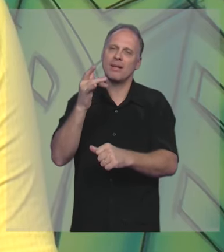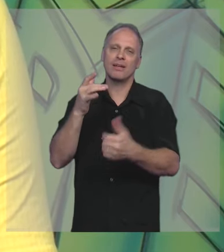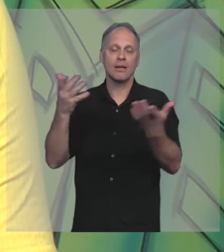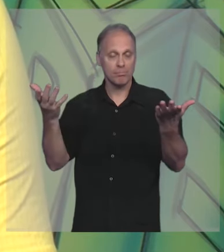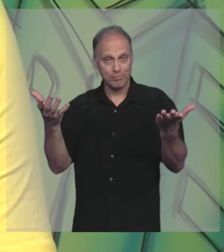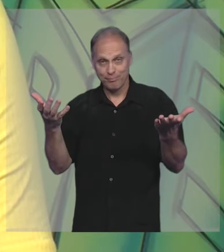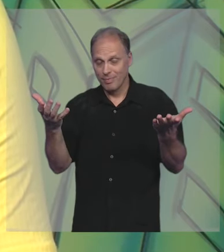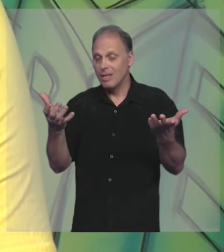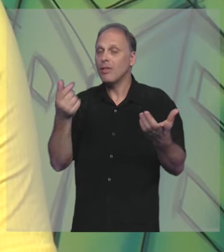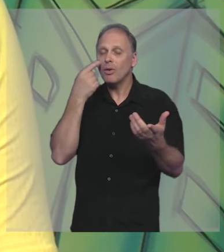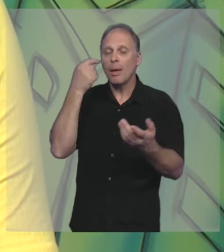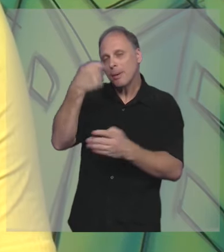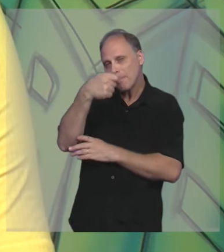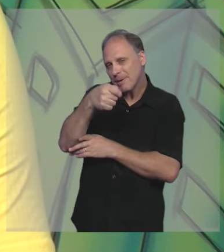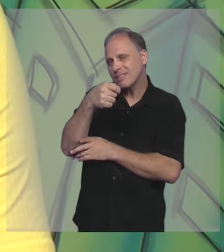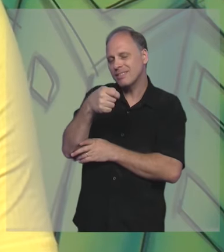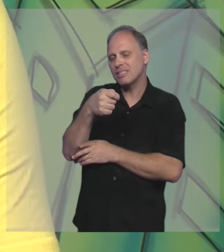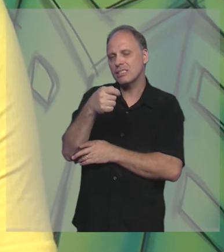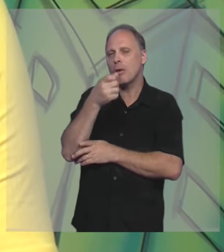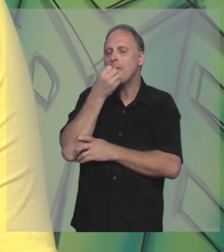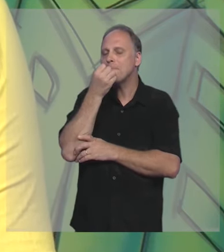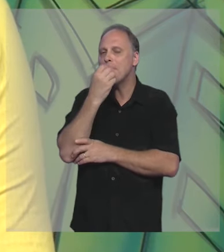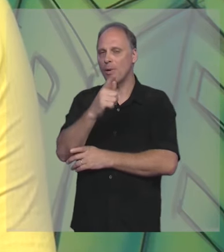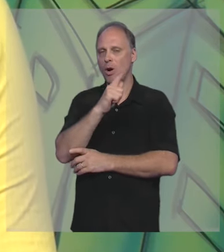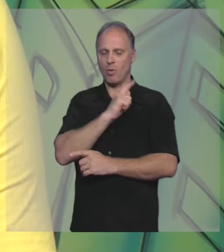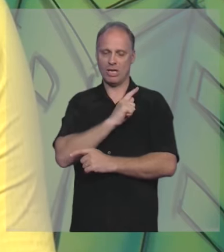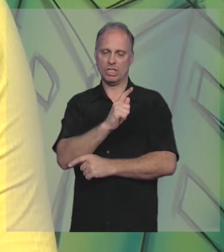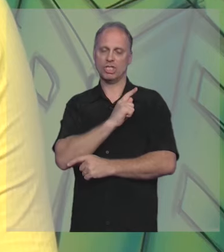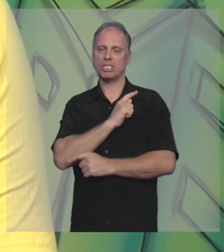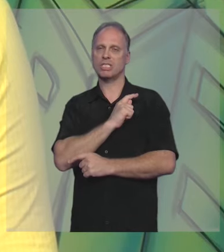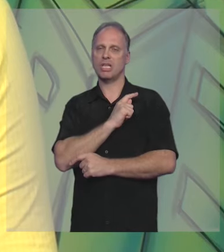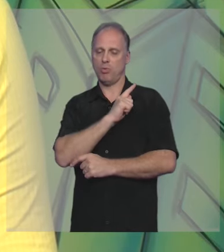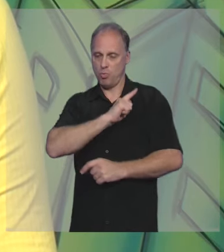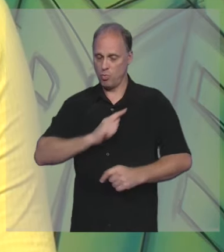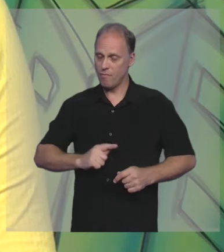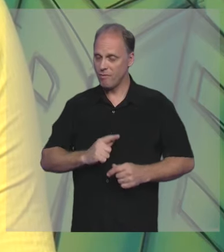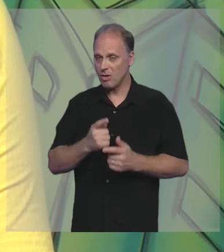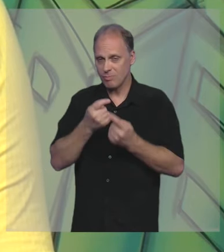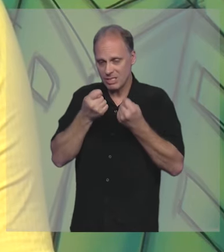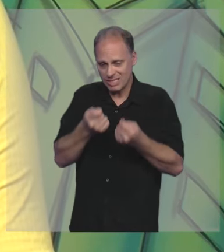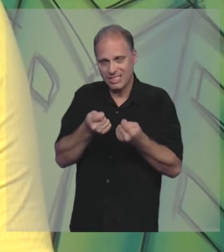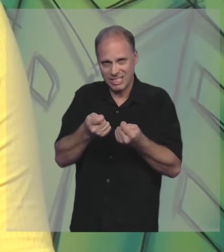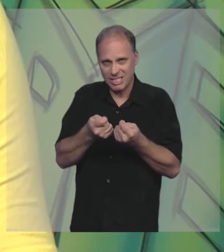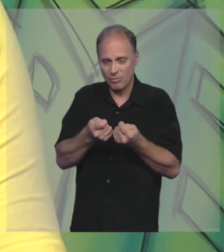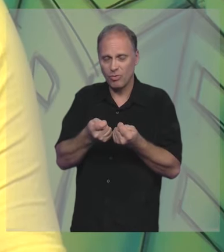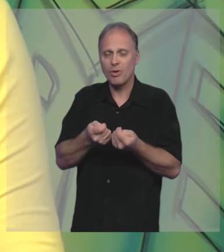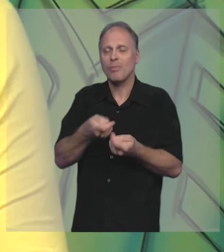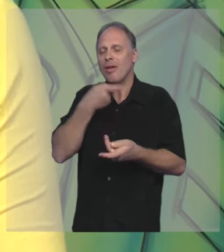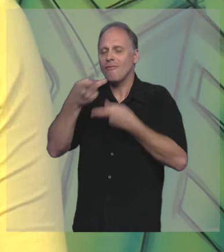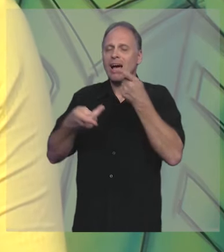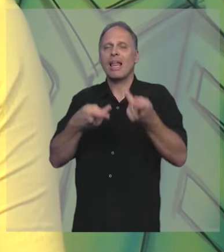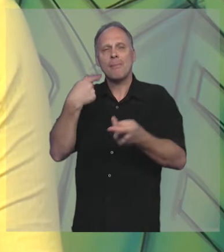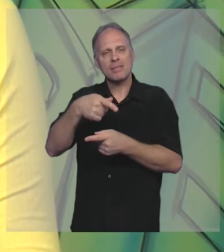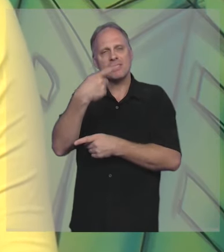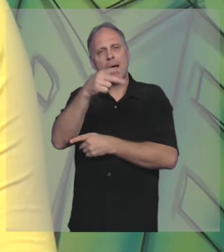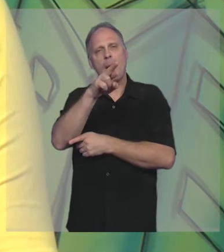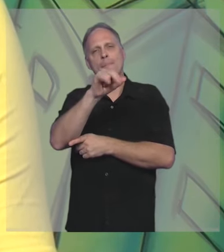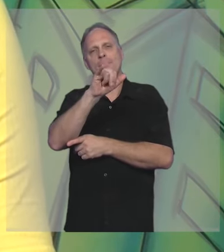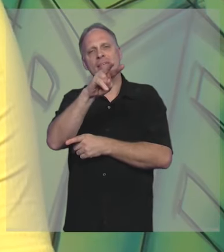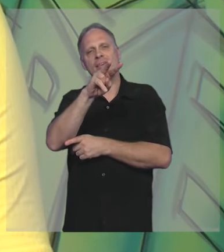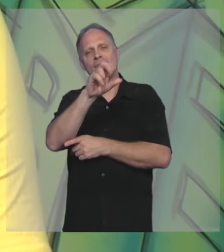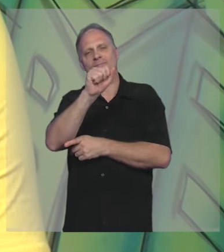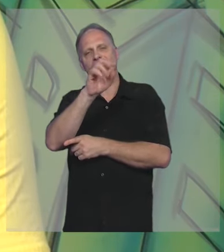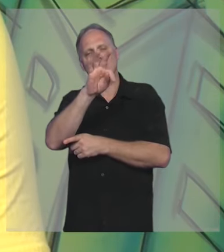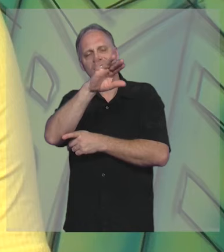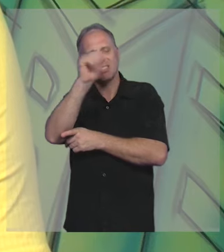verdade, é de uma boa gestão, né? Algumas pessoas às vezes falam assim do serviço público, tem que privatizar para